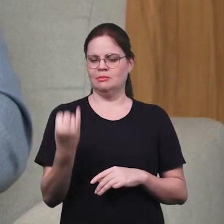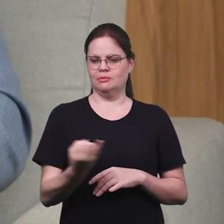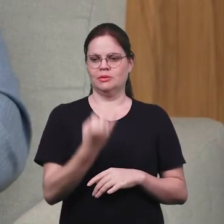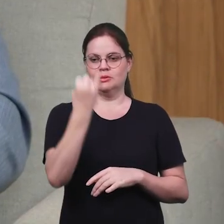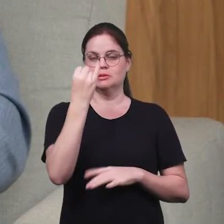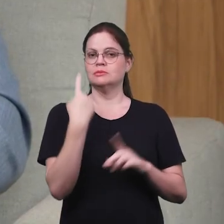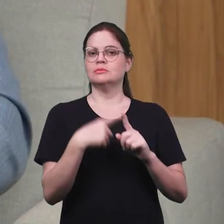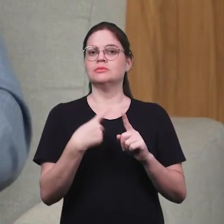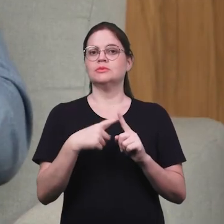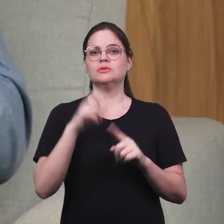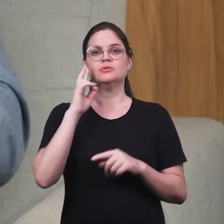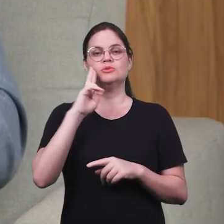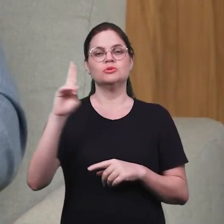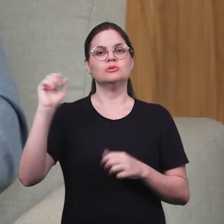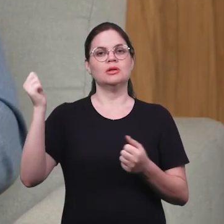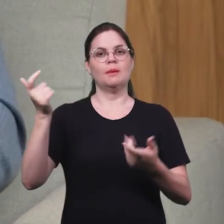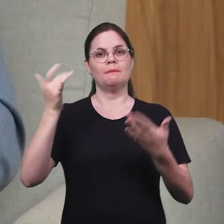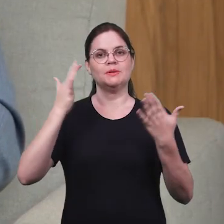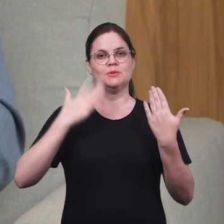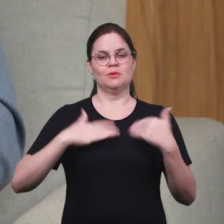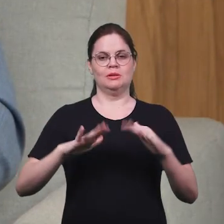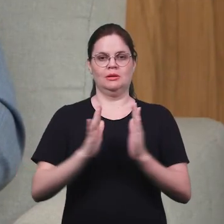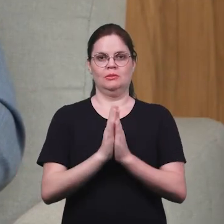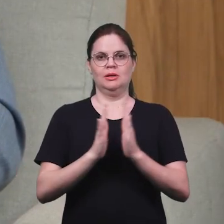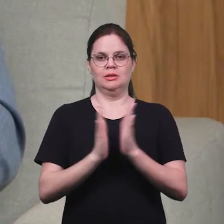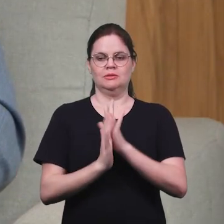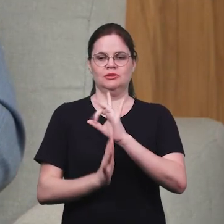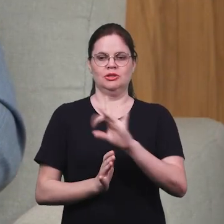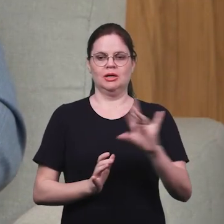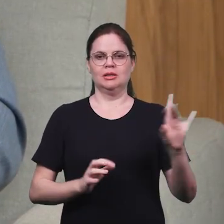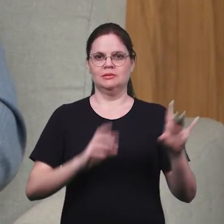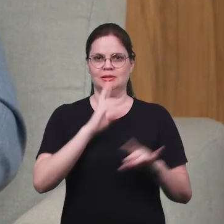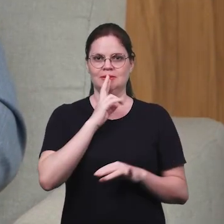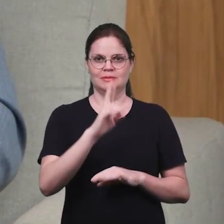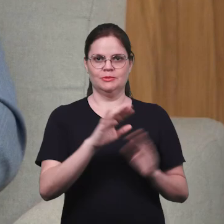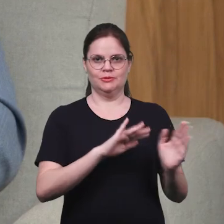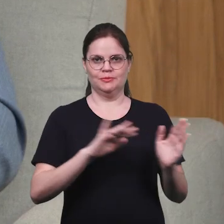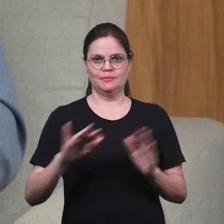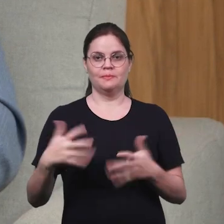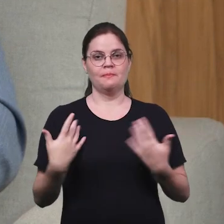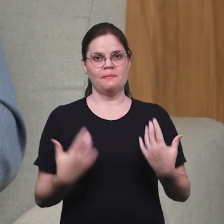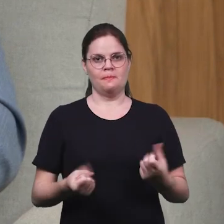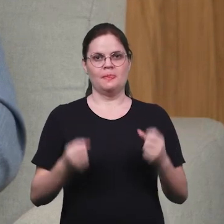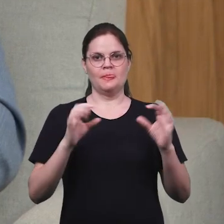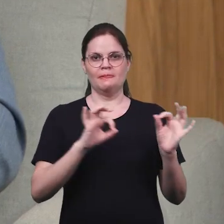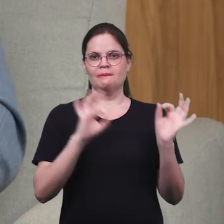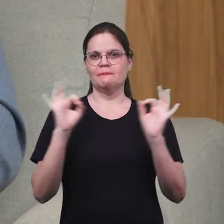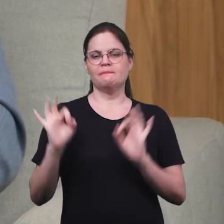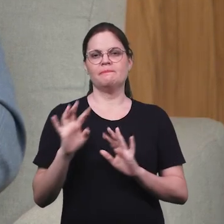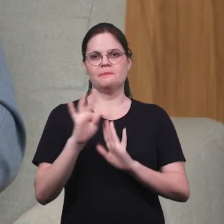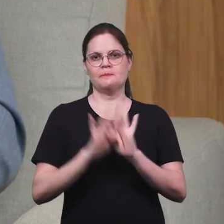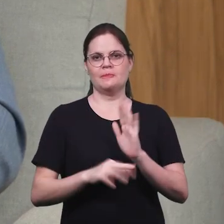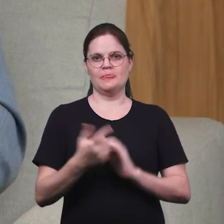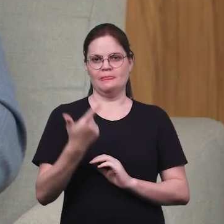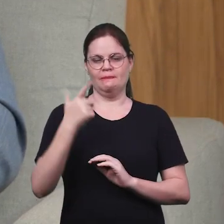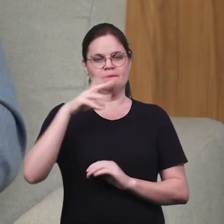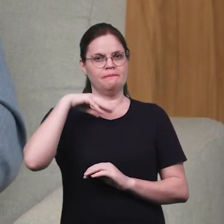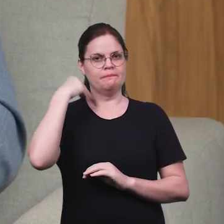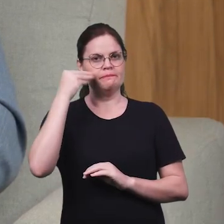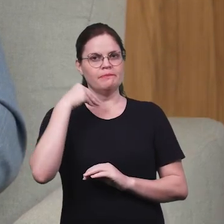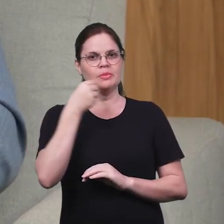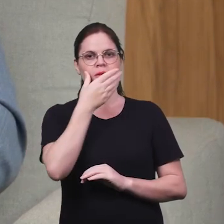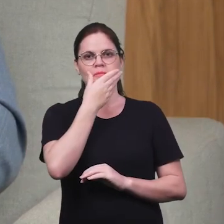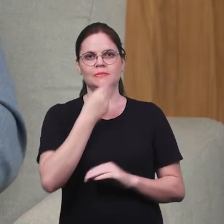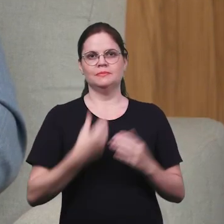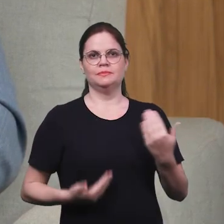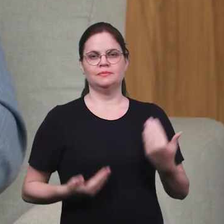importante, porque o Senhor tem respondido a oração das irmãs. Vamos ouvir aqui também mais um testemunho, uma experiência, enviado